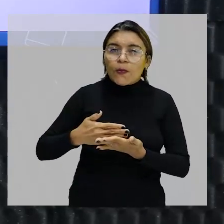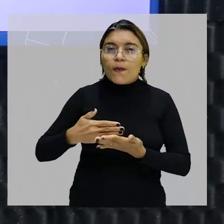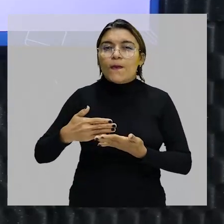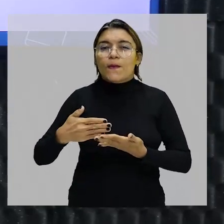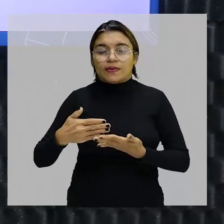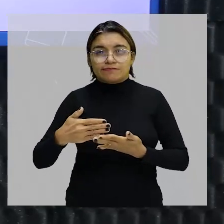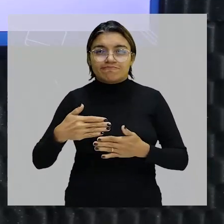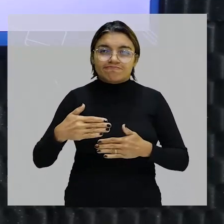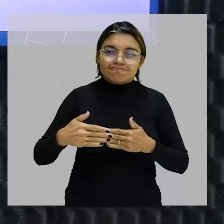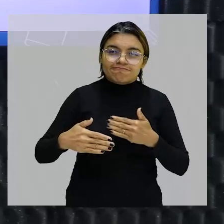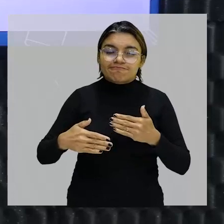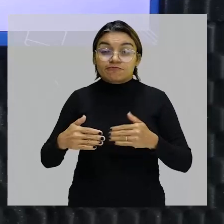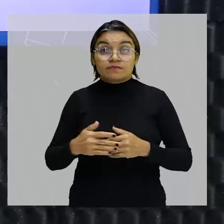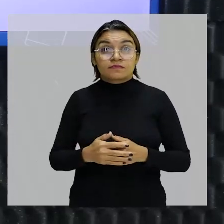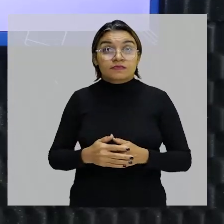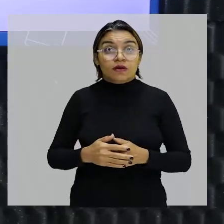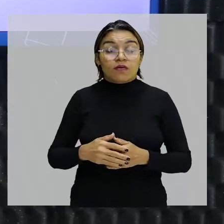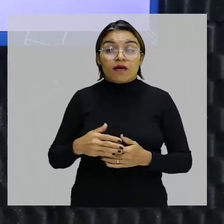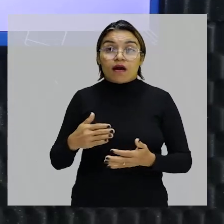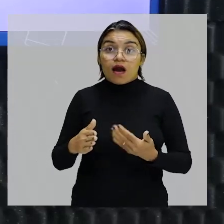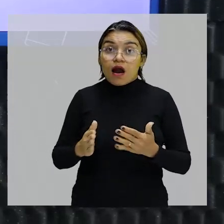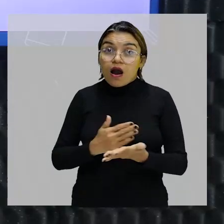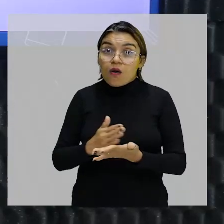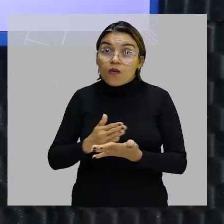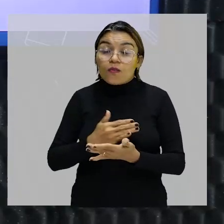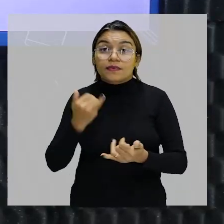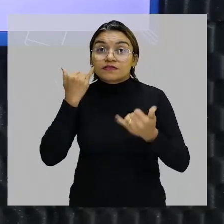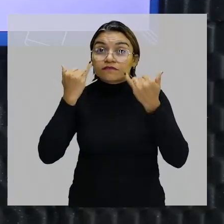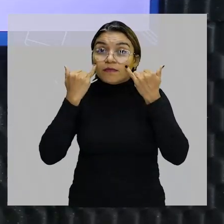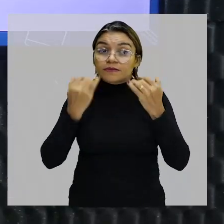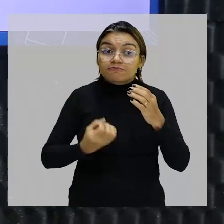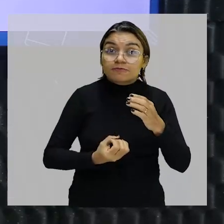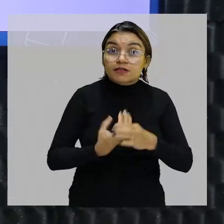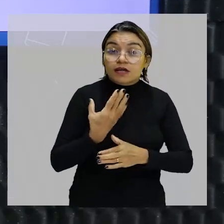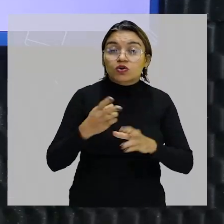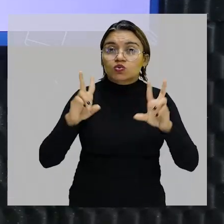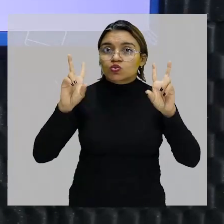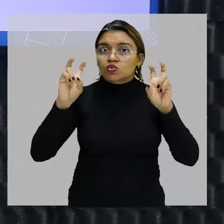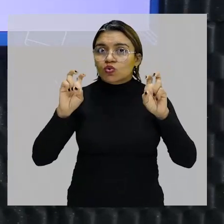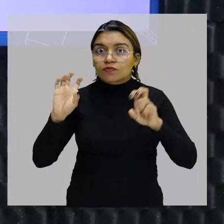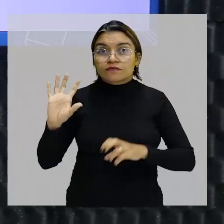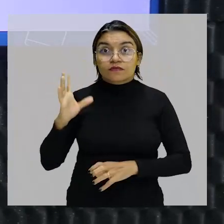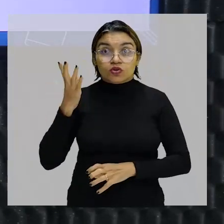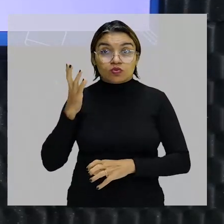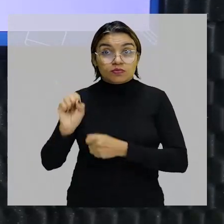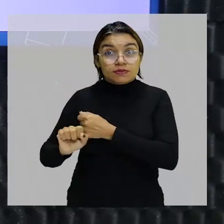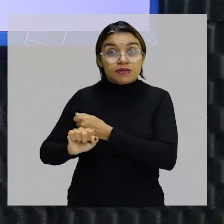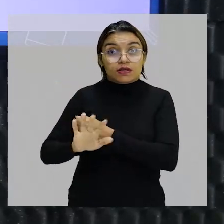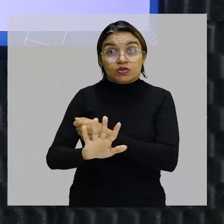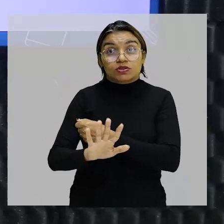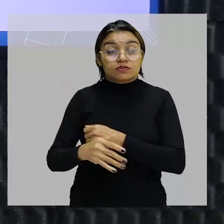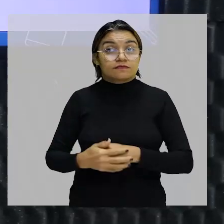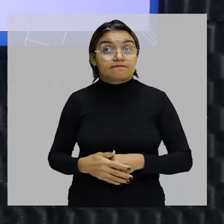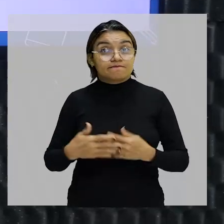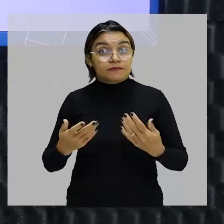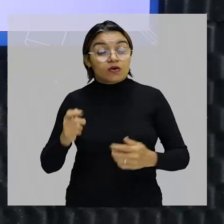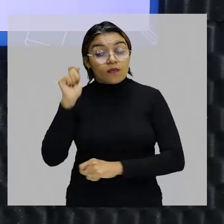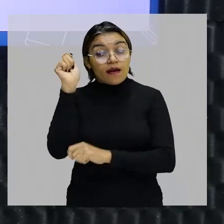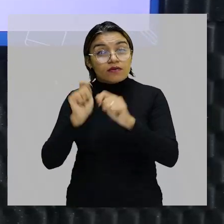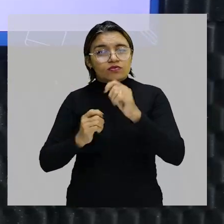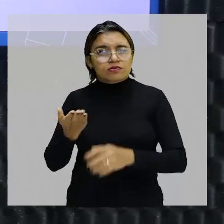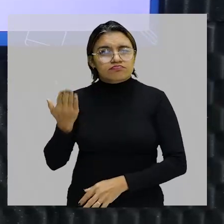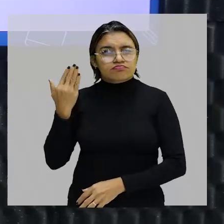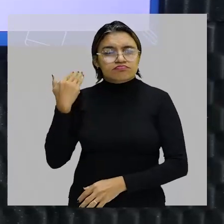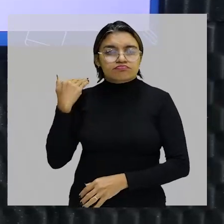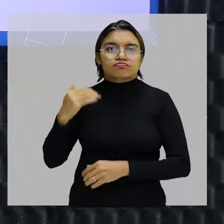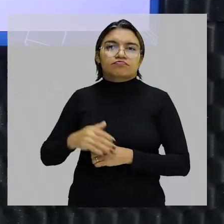Então, muitas informações começaram a surgir, né, sobre os fenômenos radioativos. E a indústria da época, né,